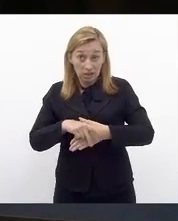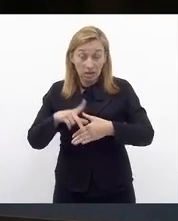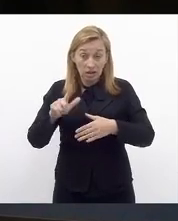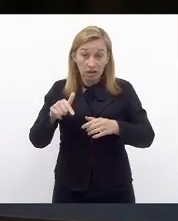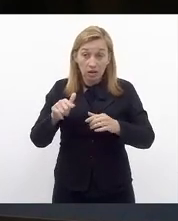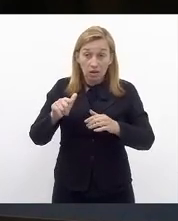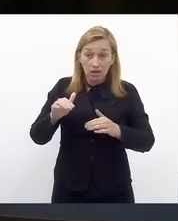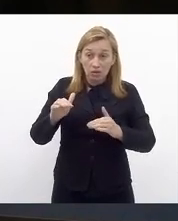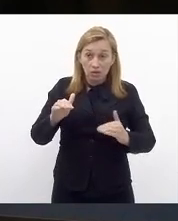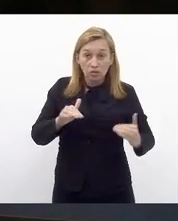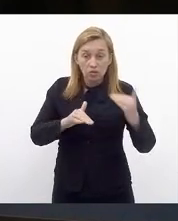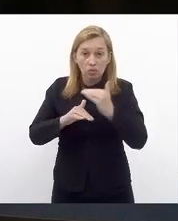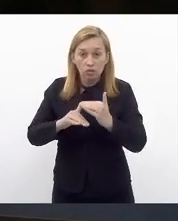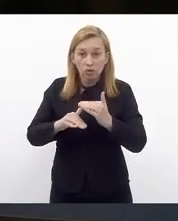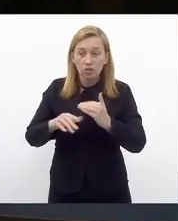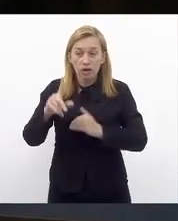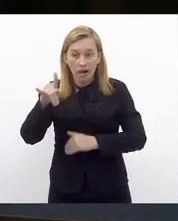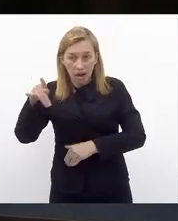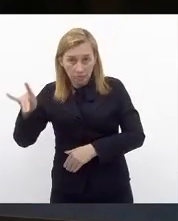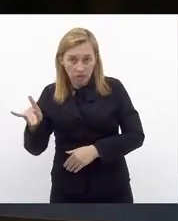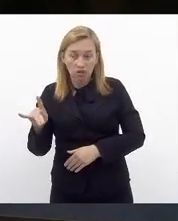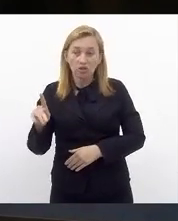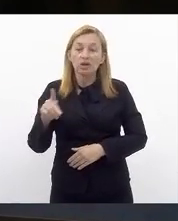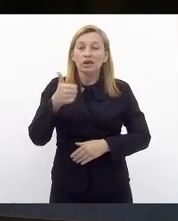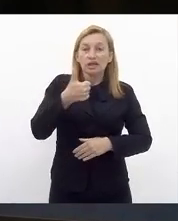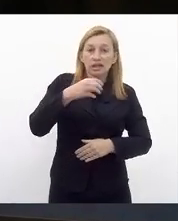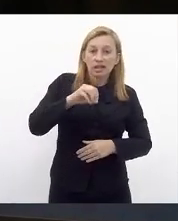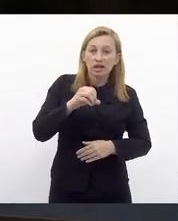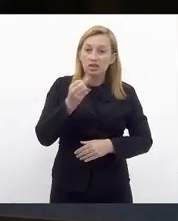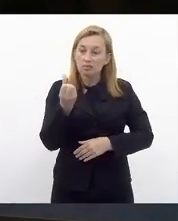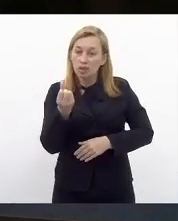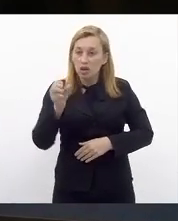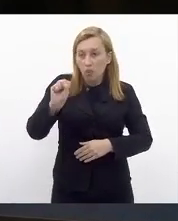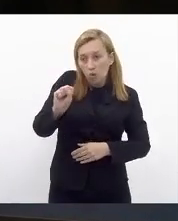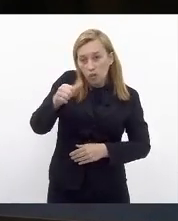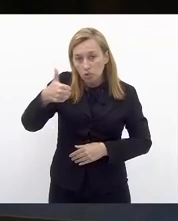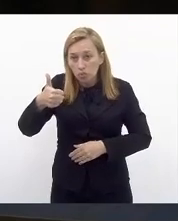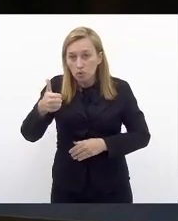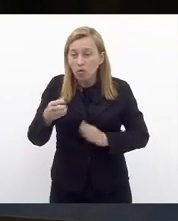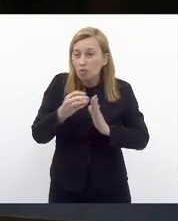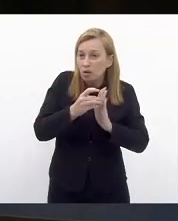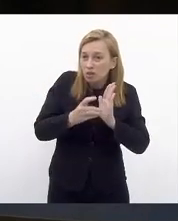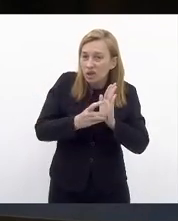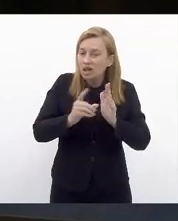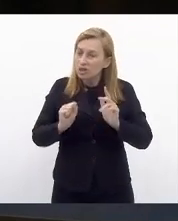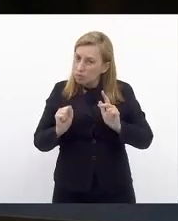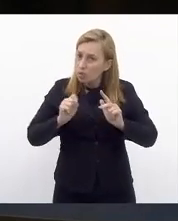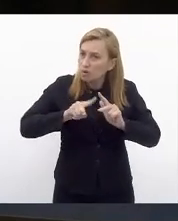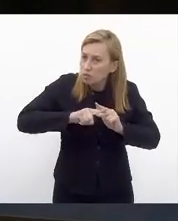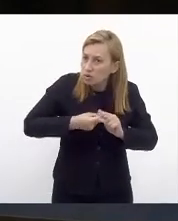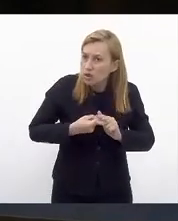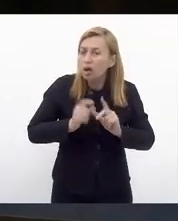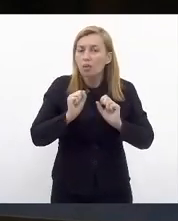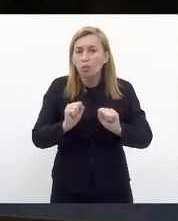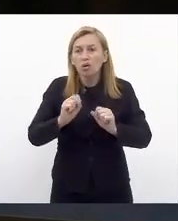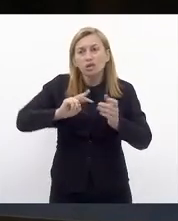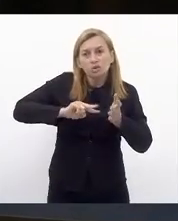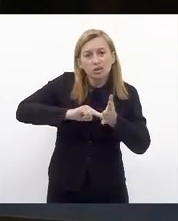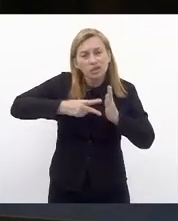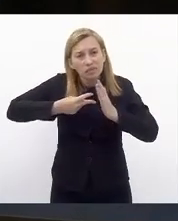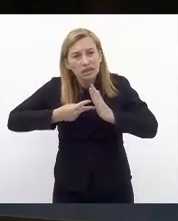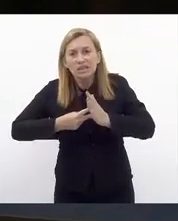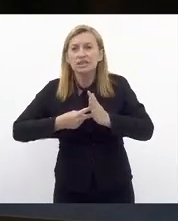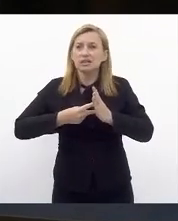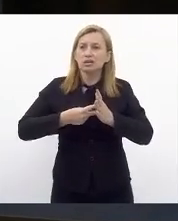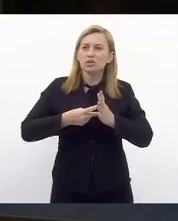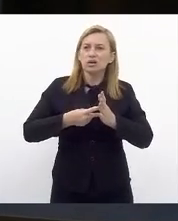subordinam ao caput do artigo da 1068 um pulão decreto regulamentador a gente pode ter uma interpretação